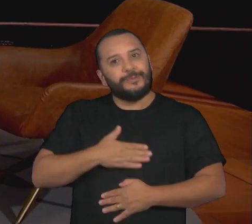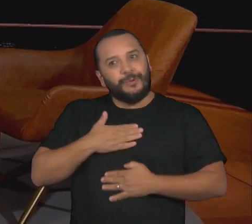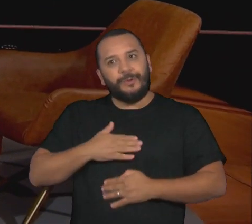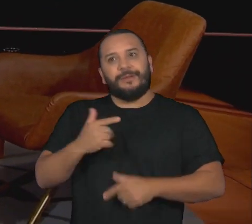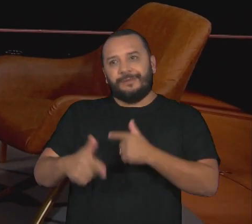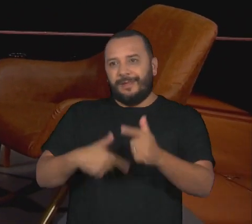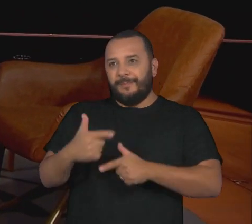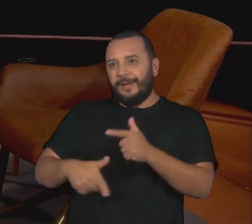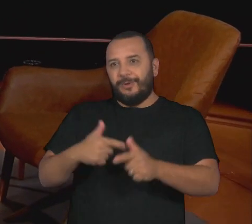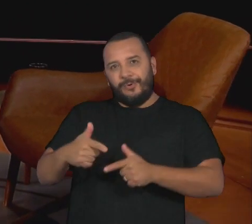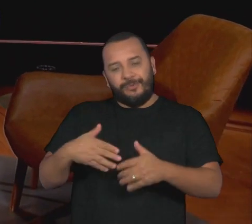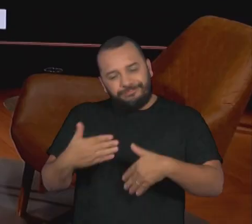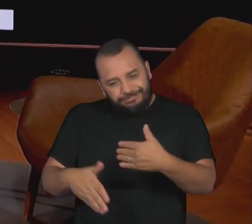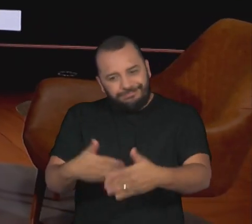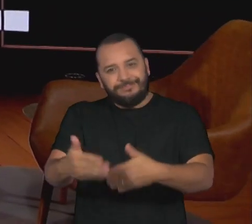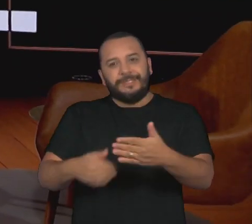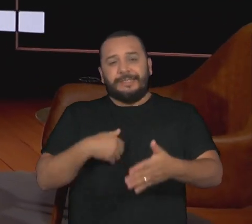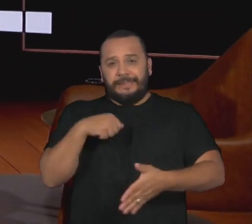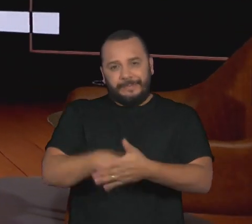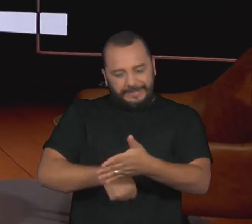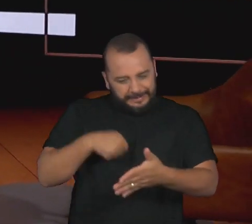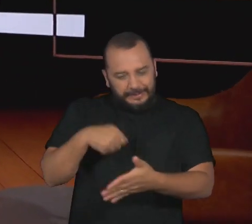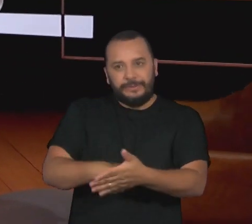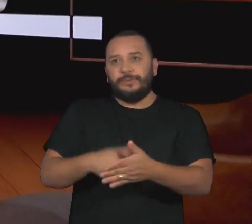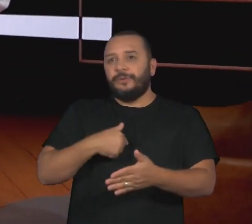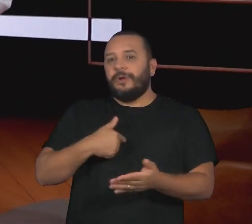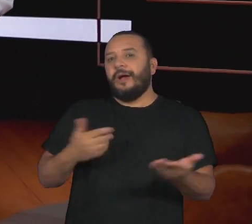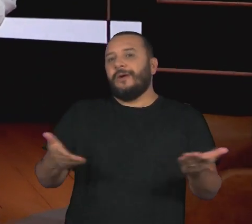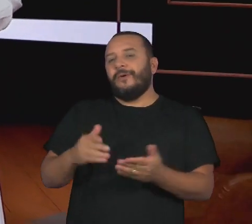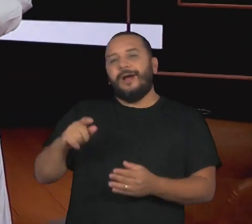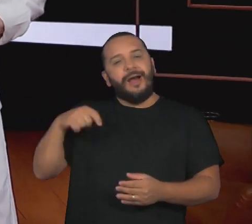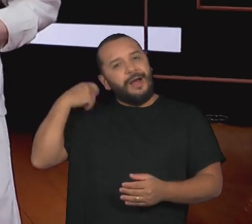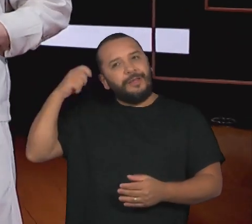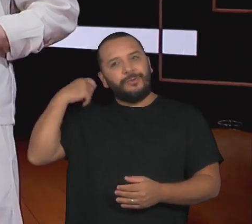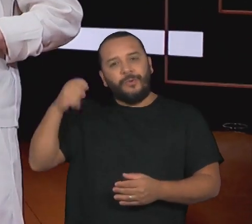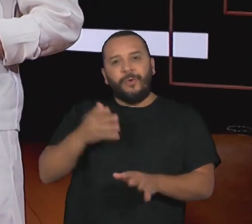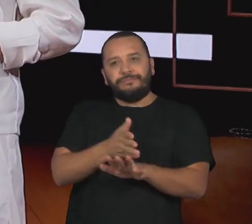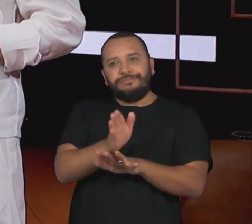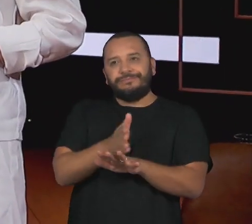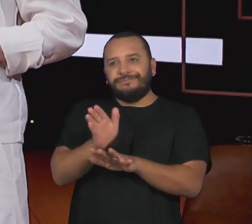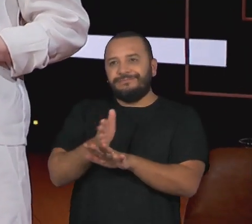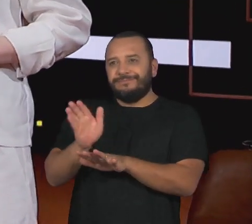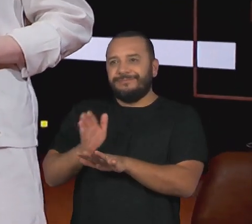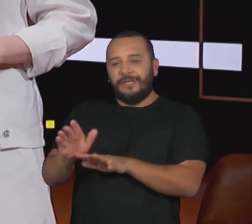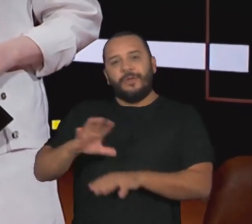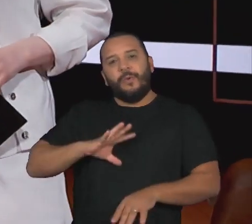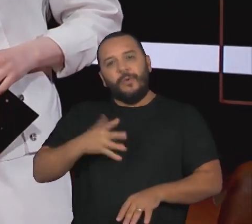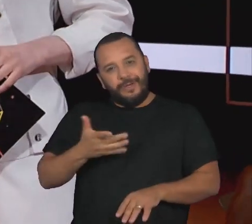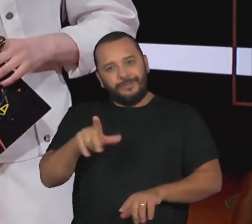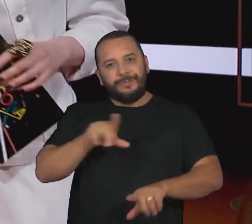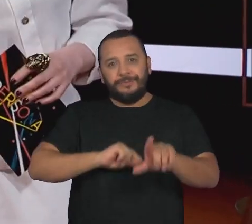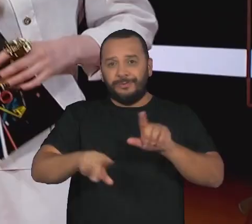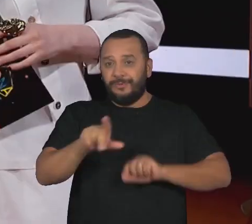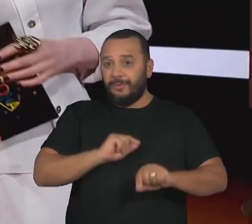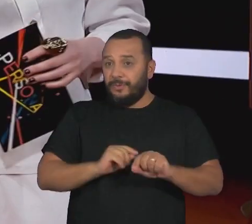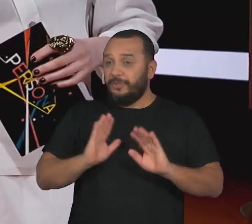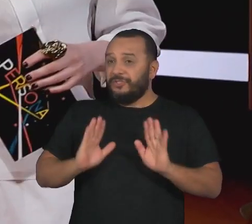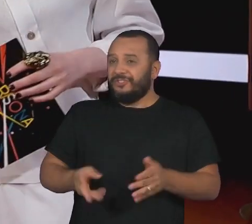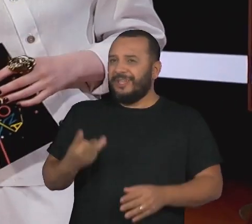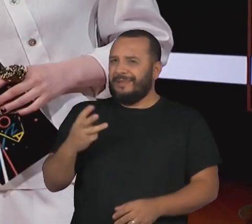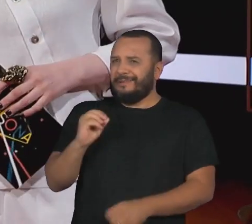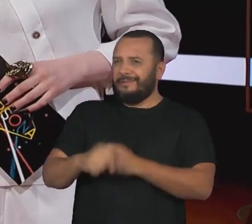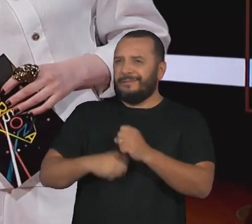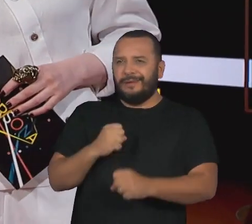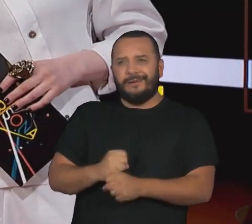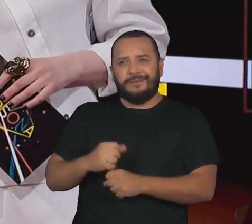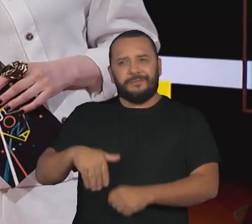profissão. Batalhou, se tornou um artista versátil e corajoso nas suas escolhas. Daí que já são mais de 30